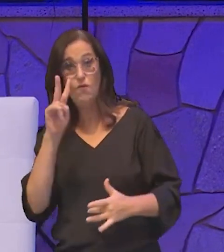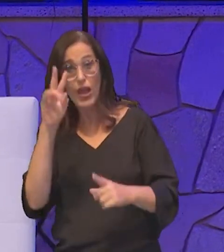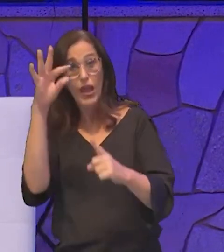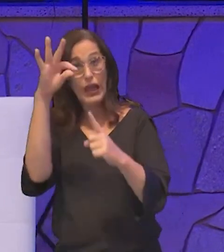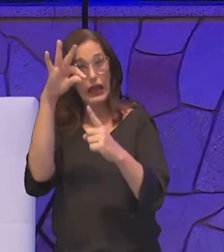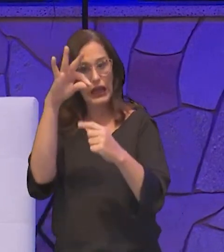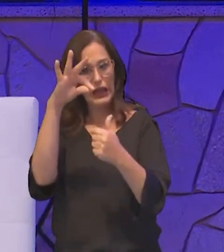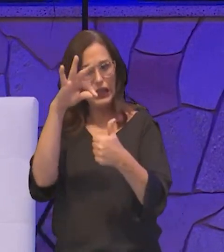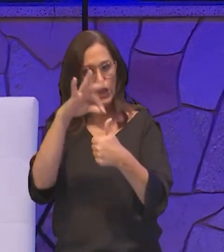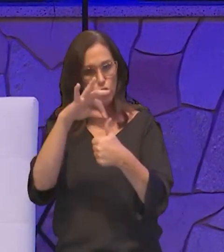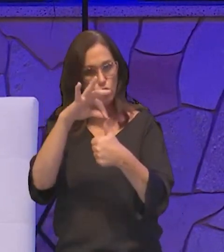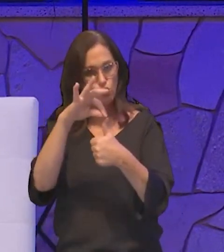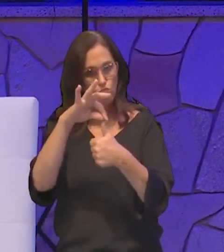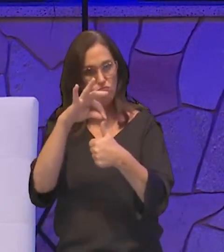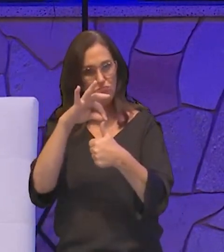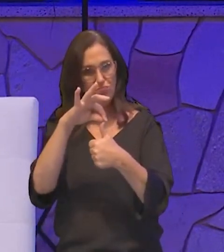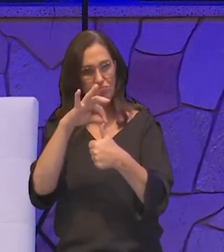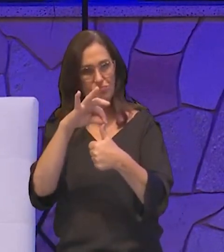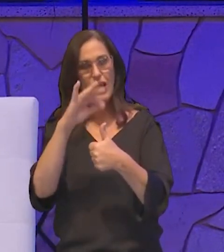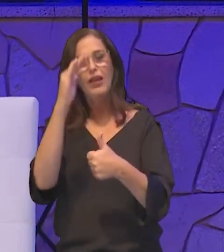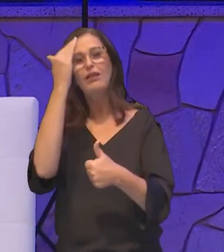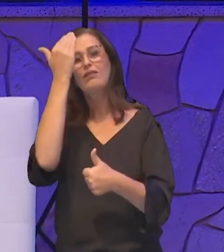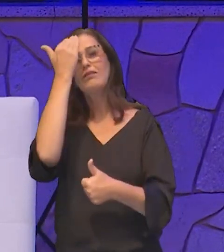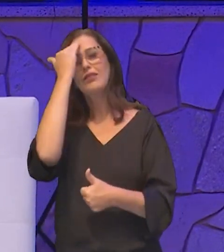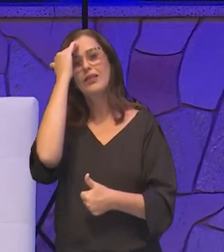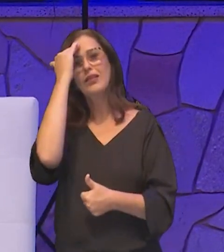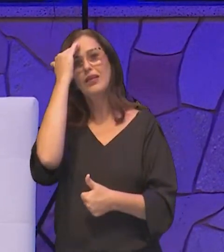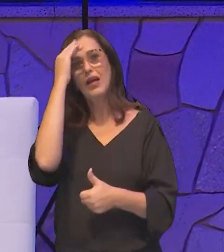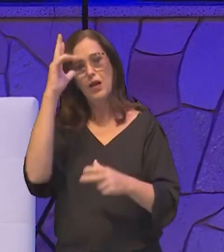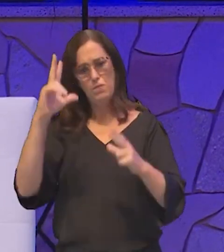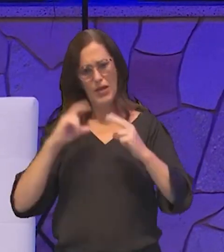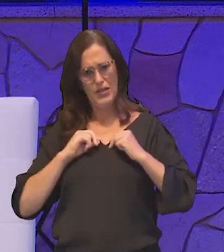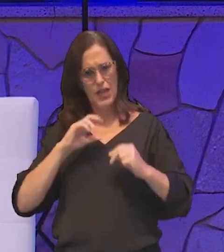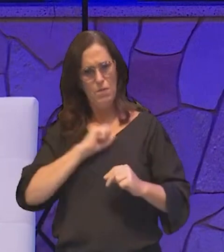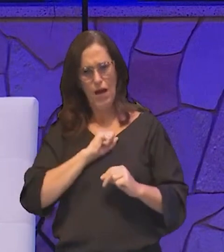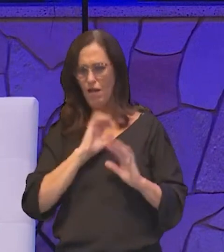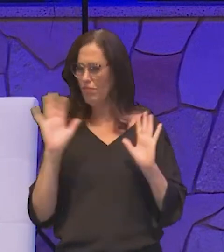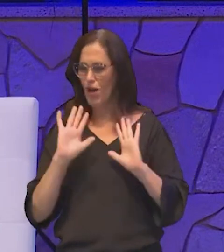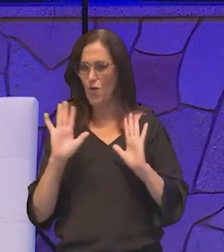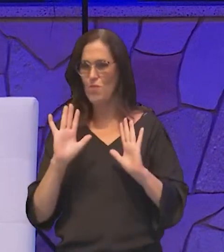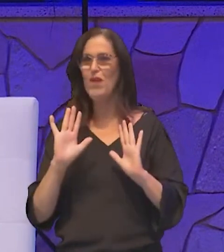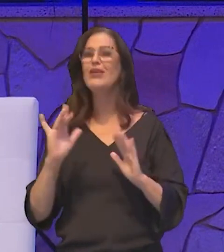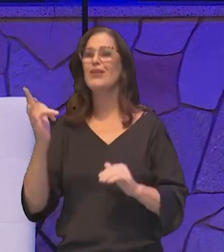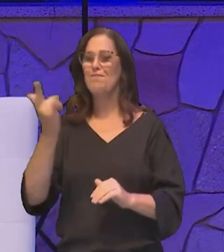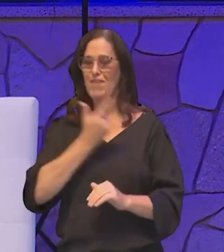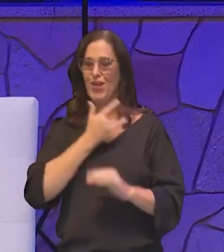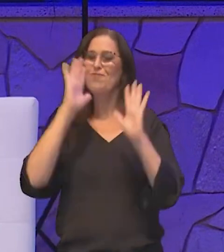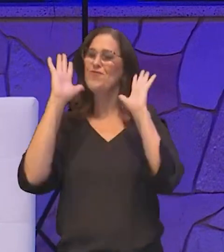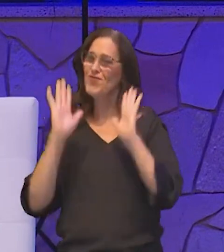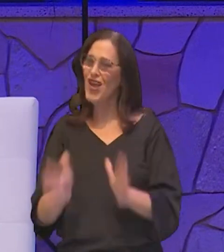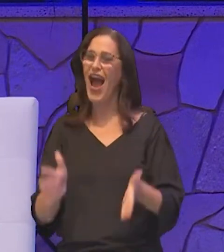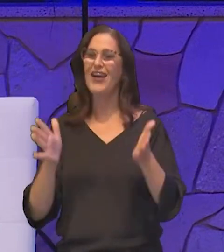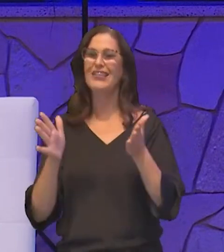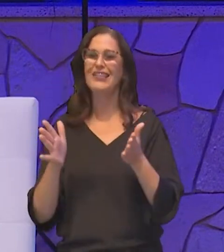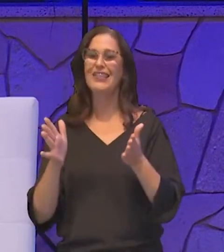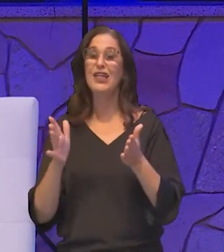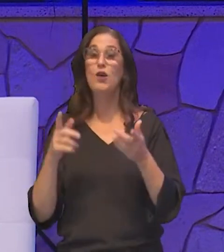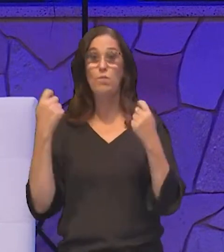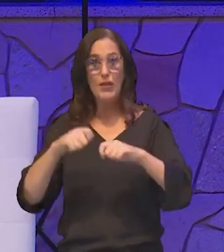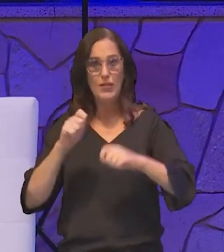Cristo, entendendo que não merecia ser amado, mas foi, portanto deve